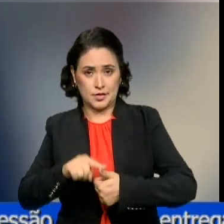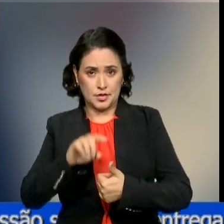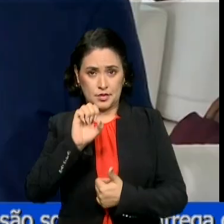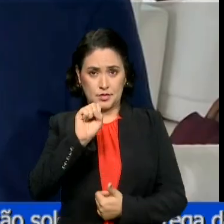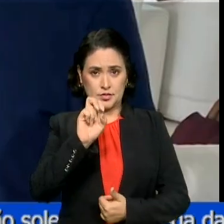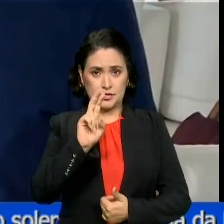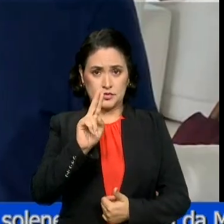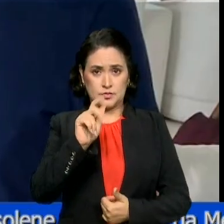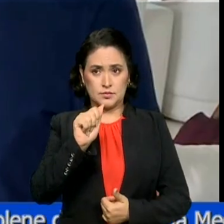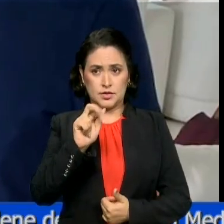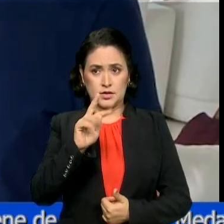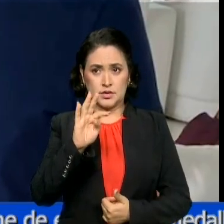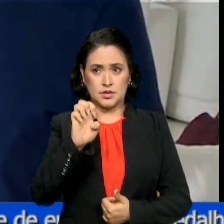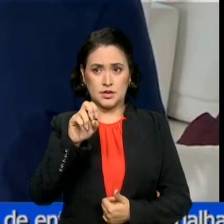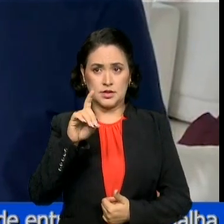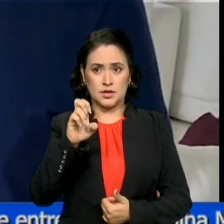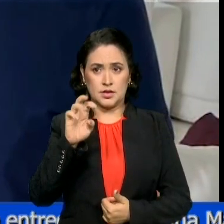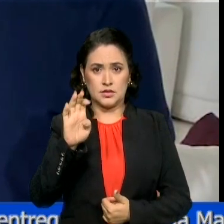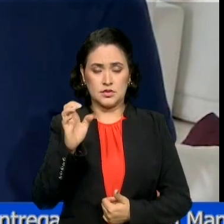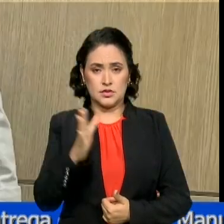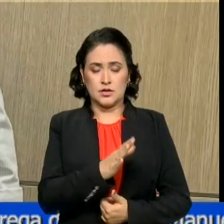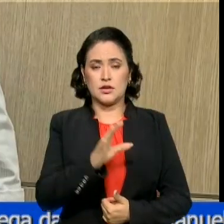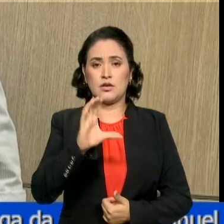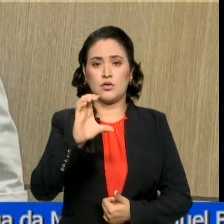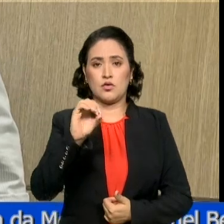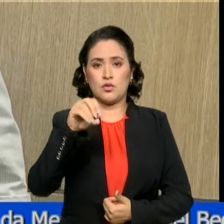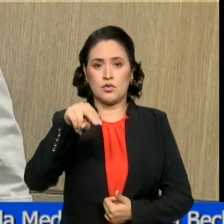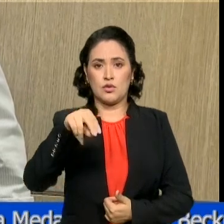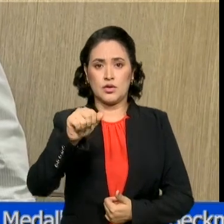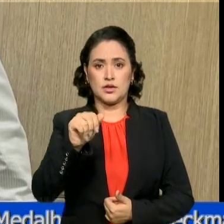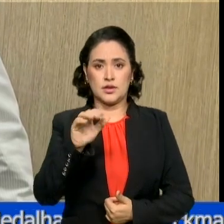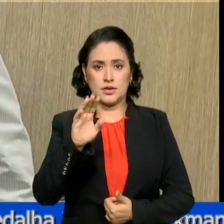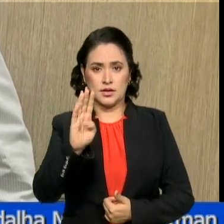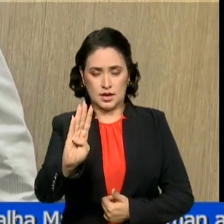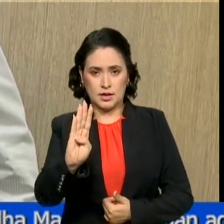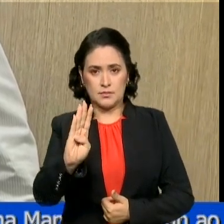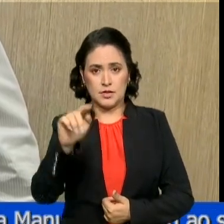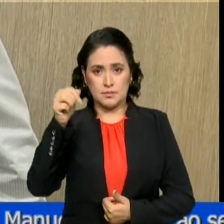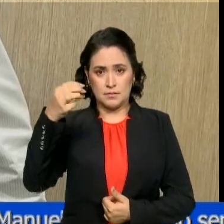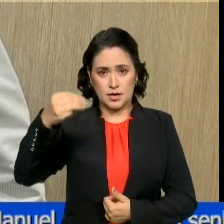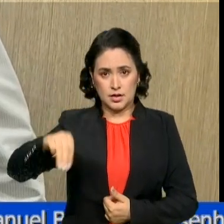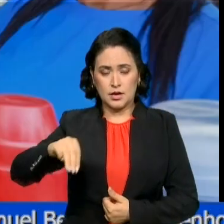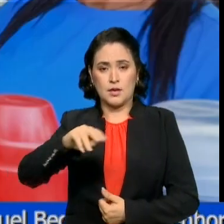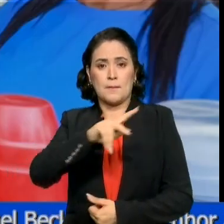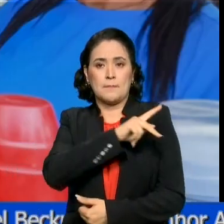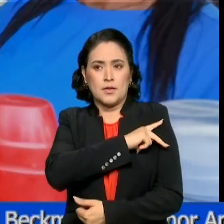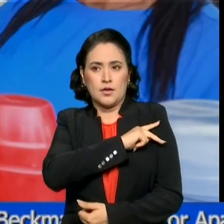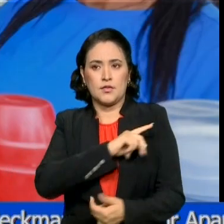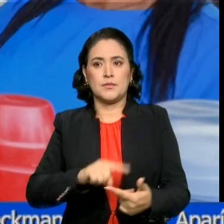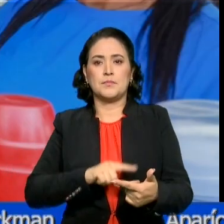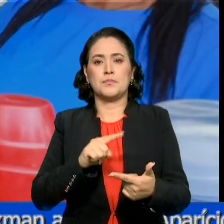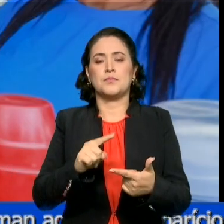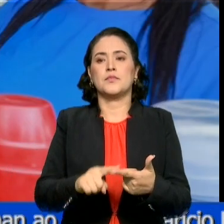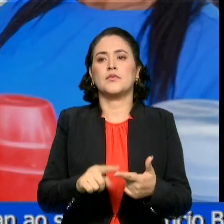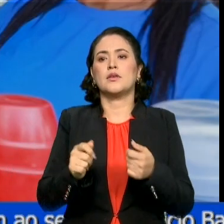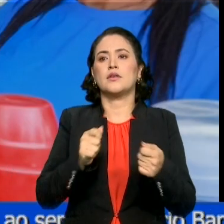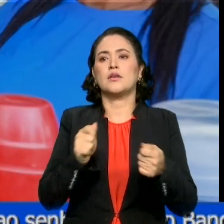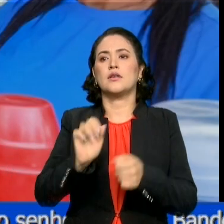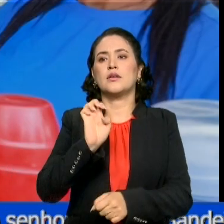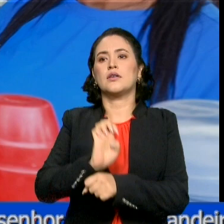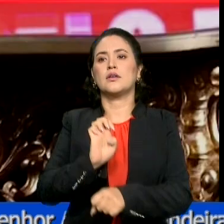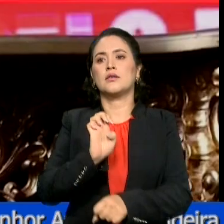CONAB, Companhia Nacional de Abastecimento no Maranhão e no Piauí, gerente de Estado em